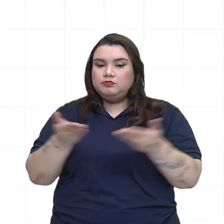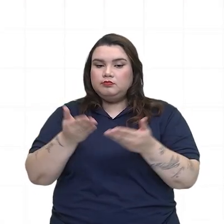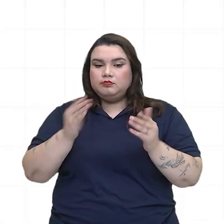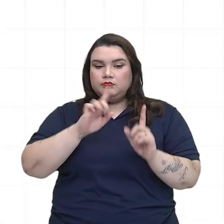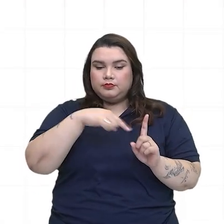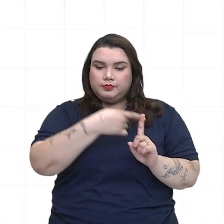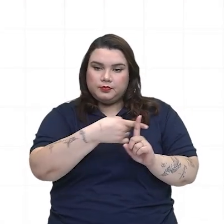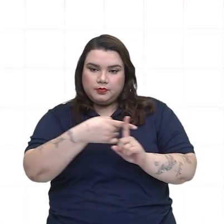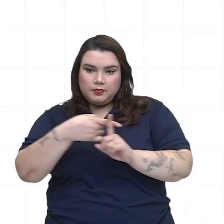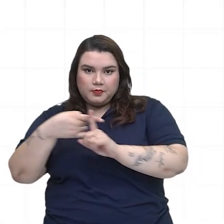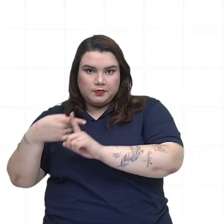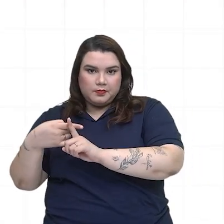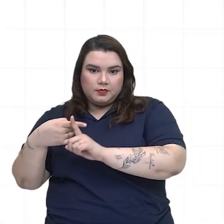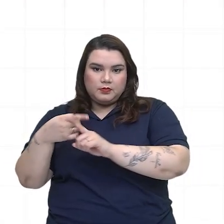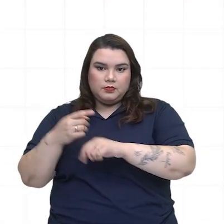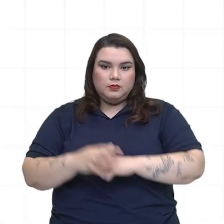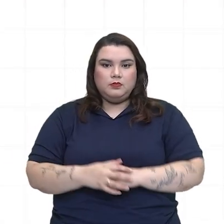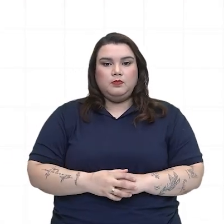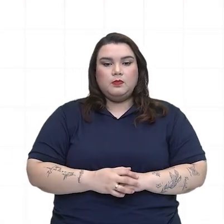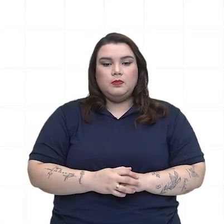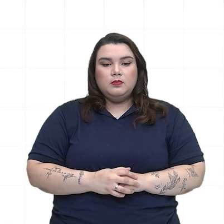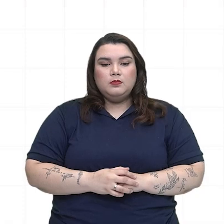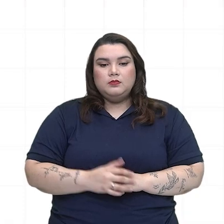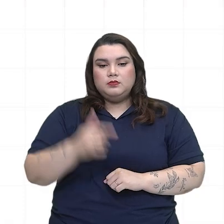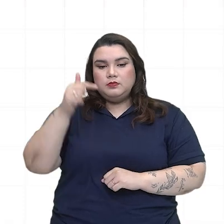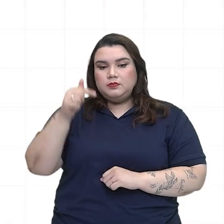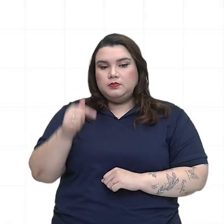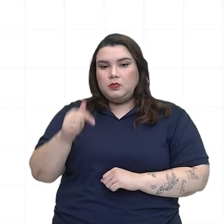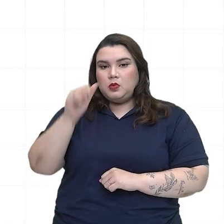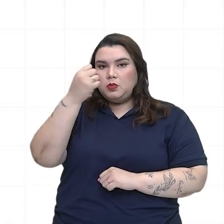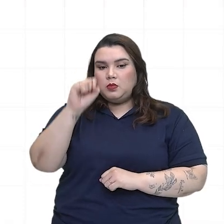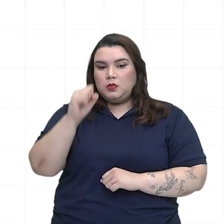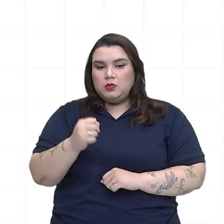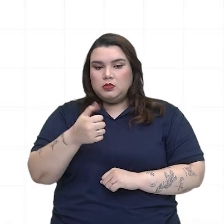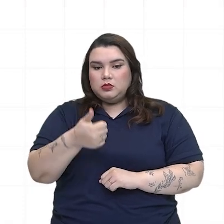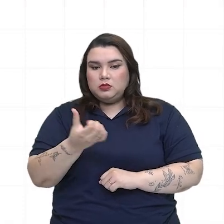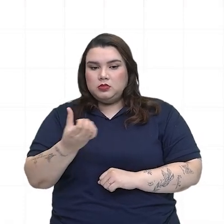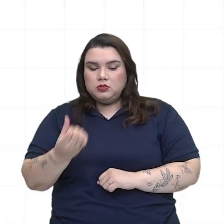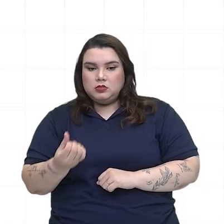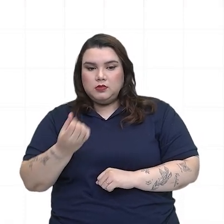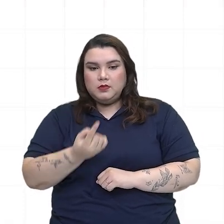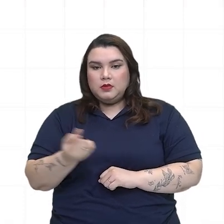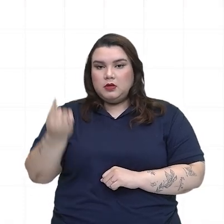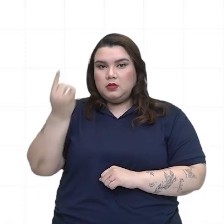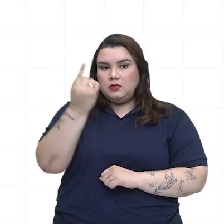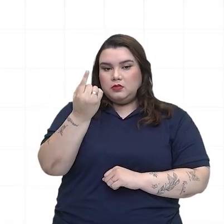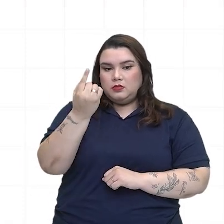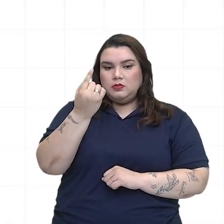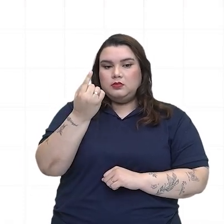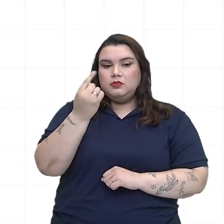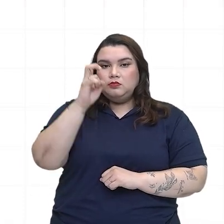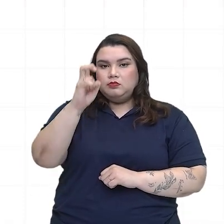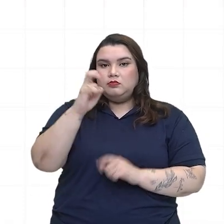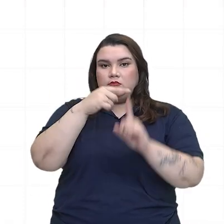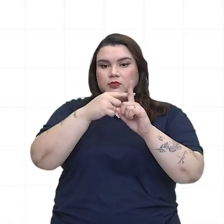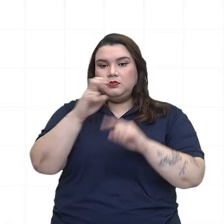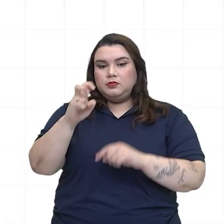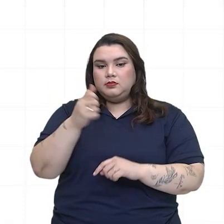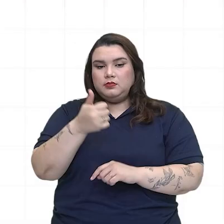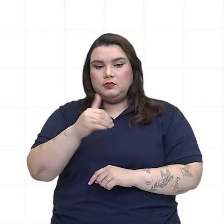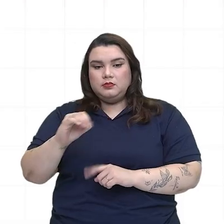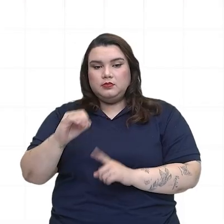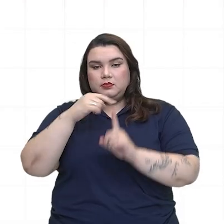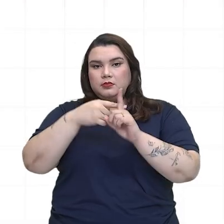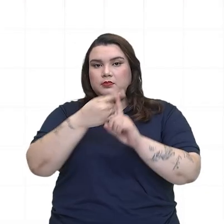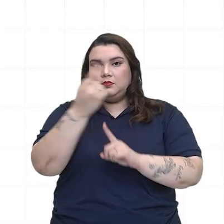tudo. Fica aqui o 7, 8 e 8, 16, vai 1. 5 mais 5,